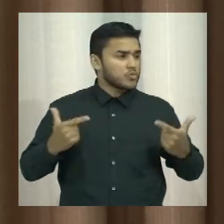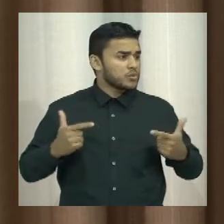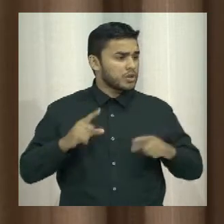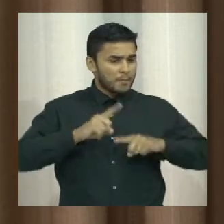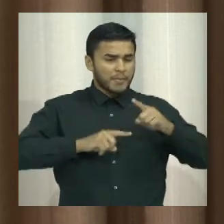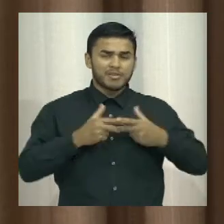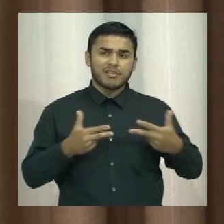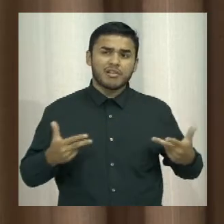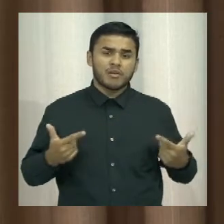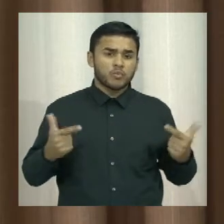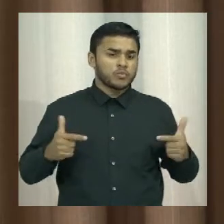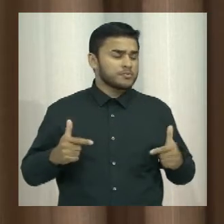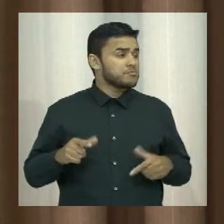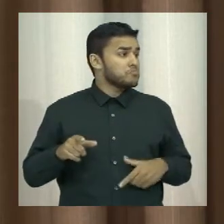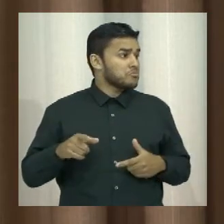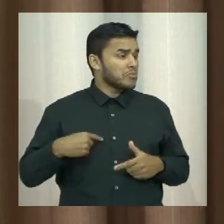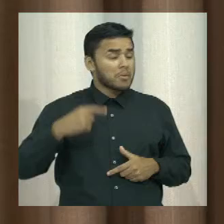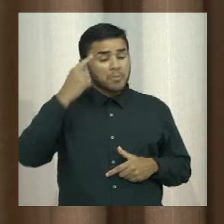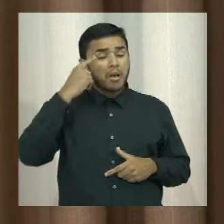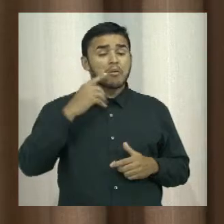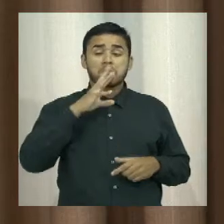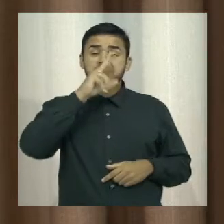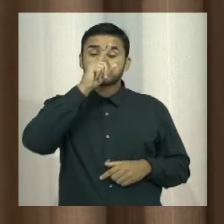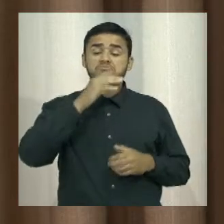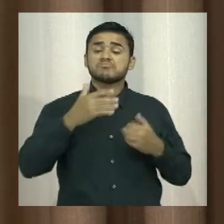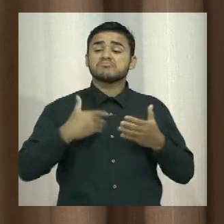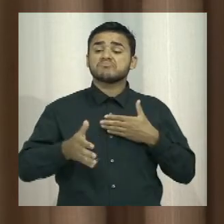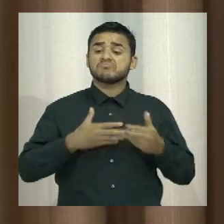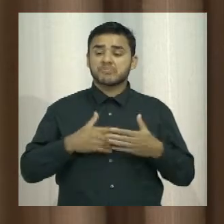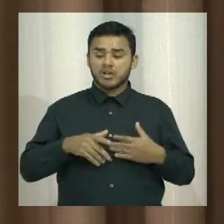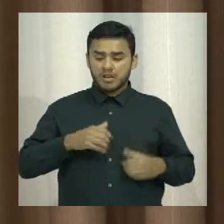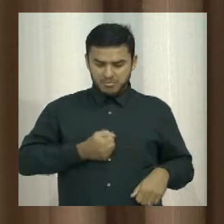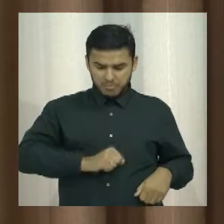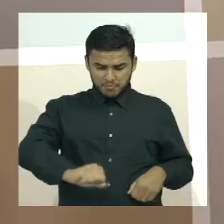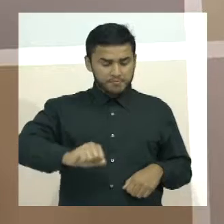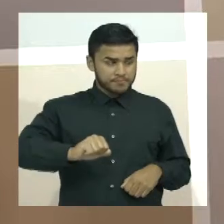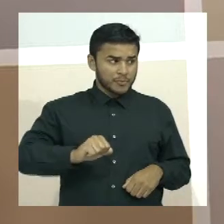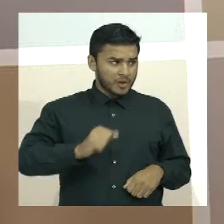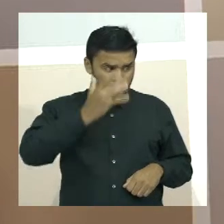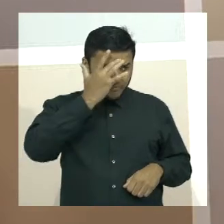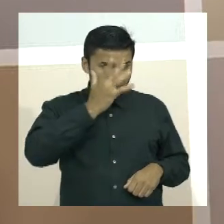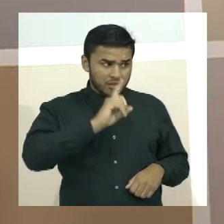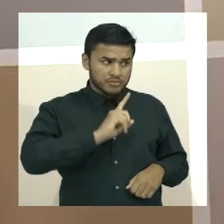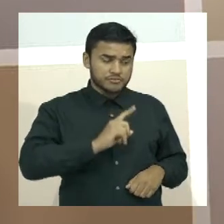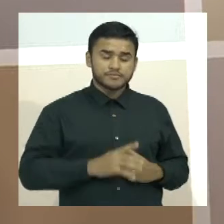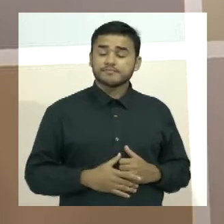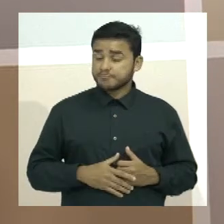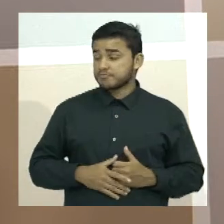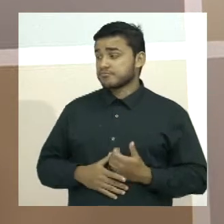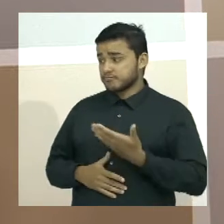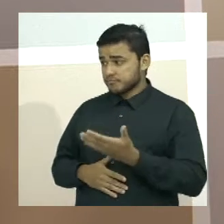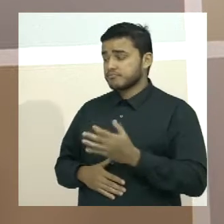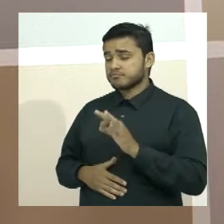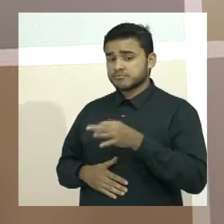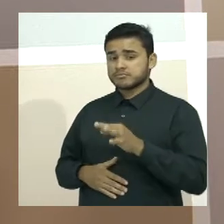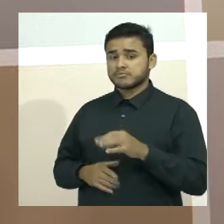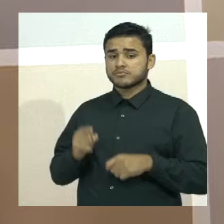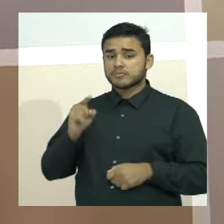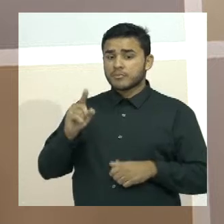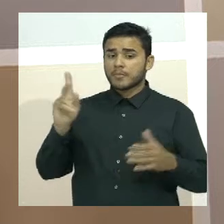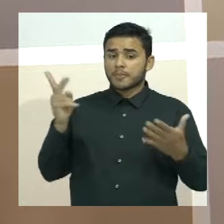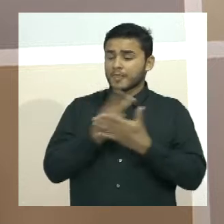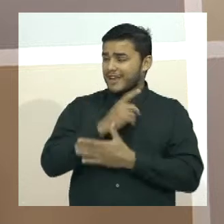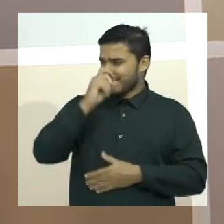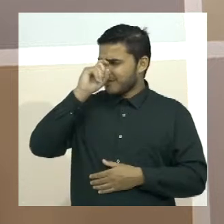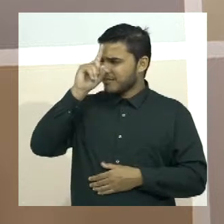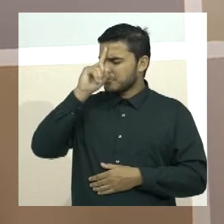não mede, né, as consequências disso na vida de uma mulher. Aí, nesses casos de clandestinos, as consequências são